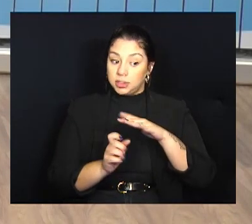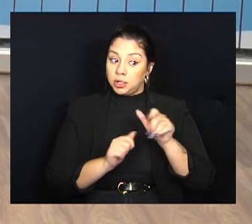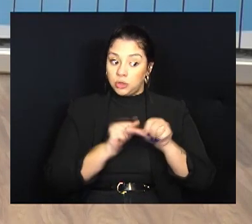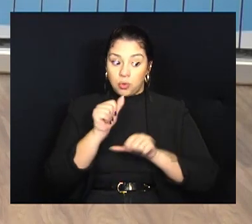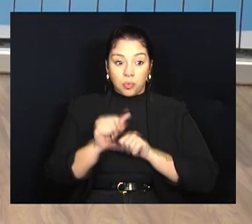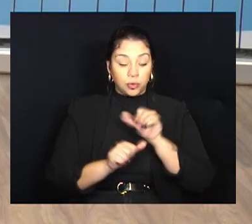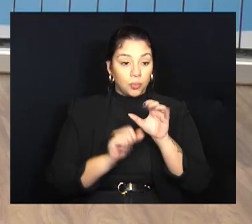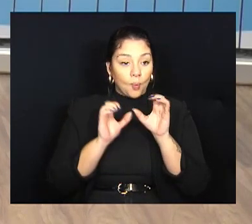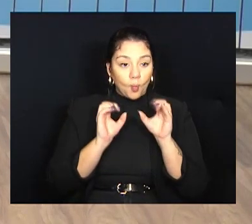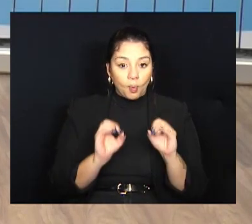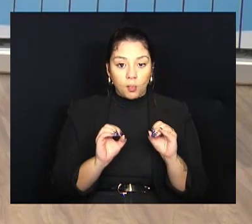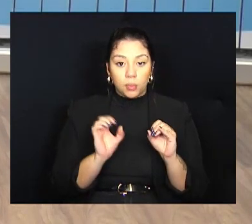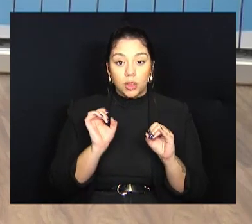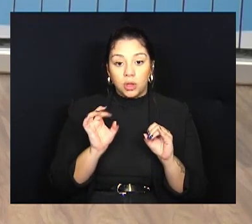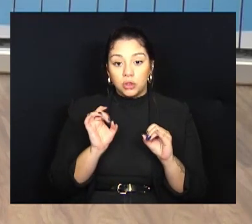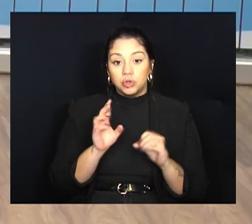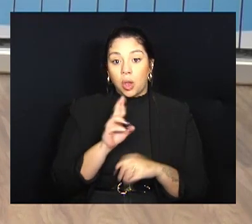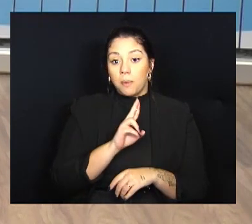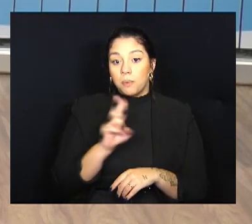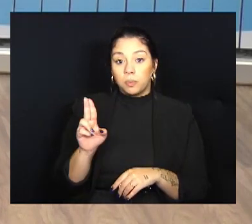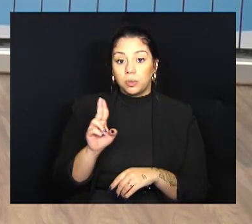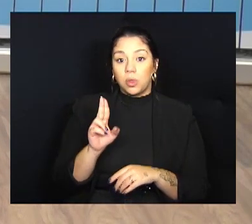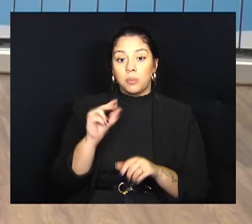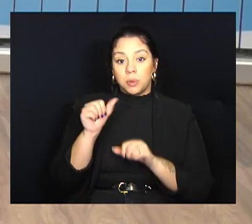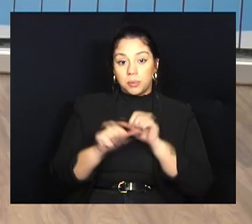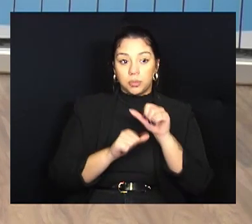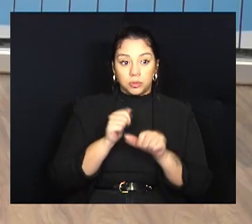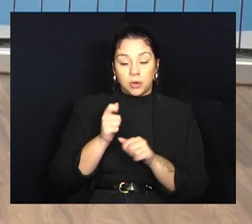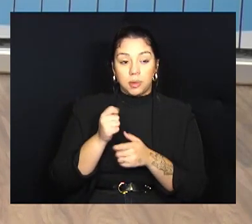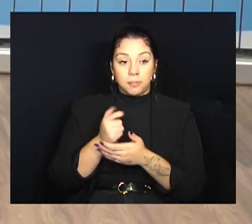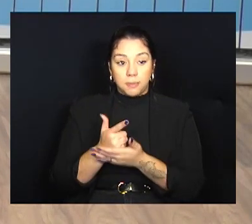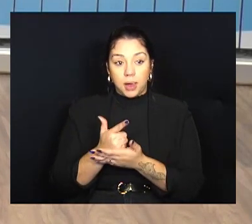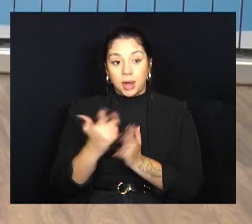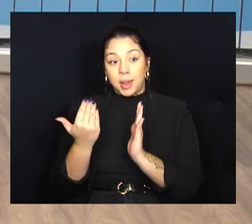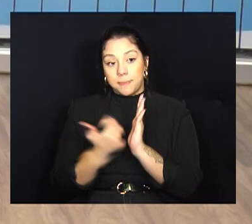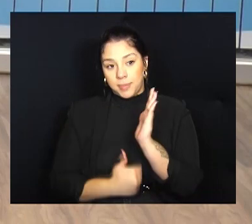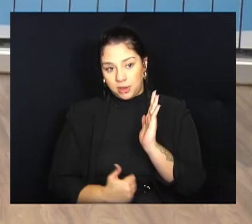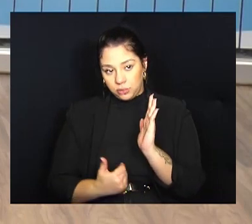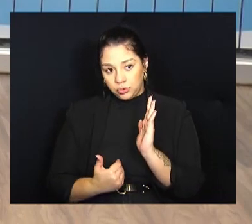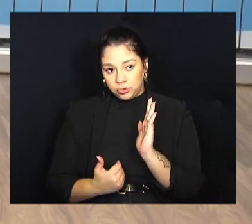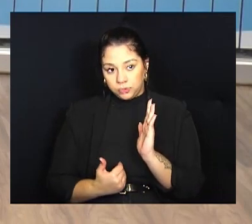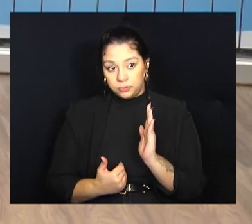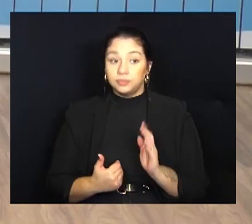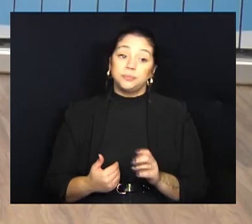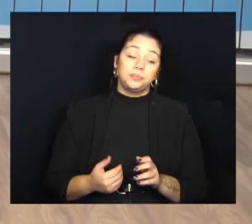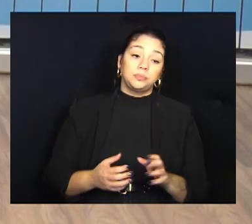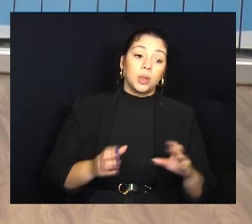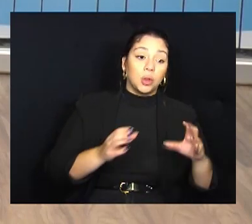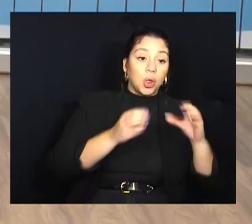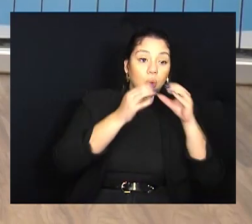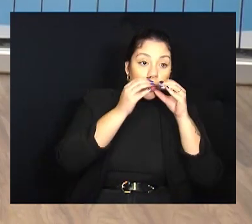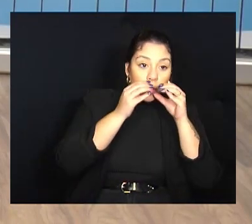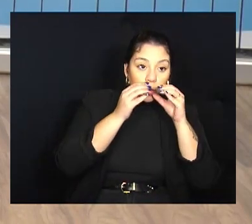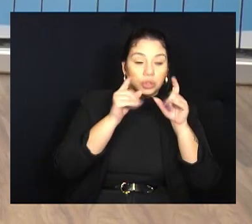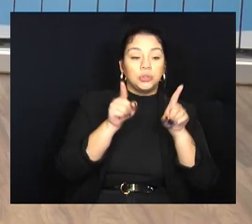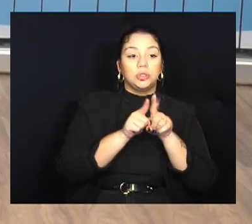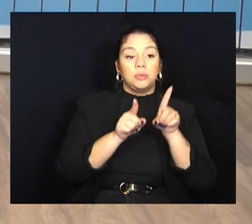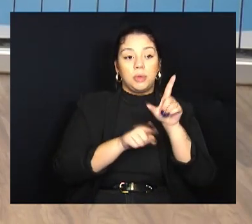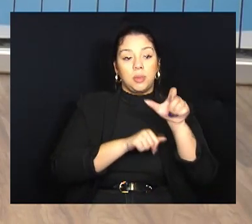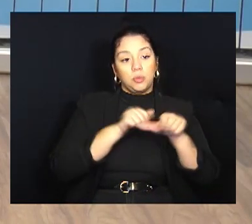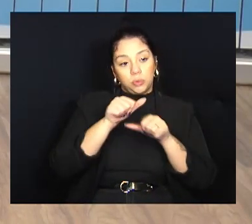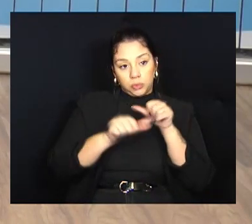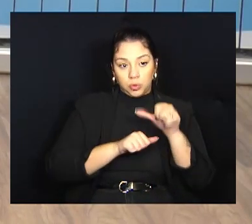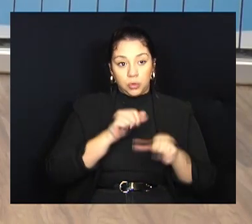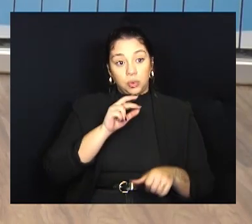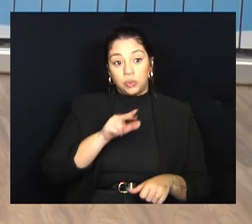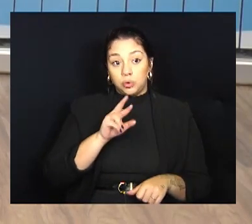alteração, só mudou a nomenclatura para ela pagar menos imposto. Uma rede de lanches também trocou a nomenclatura, não é